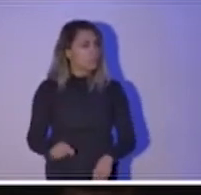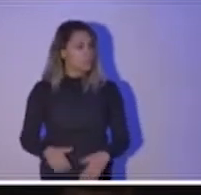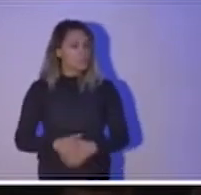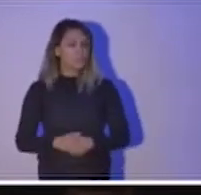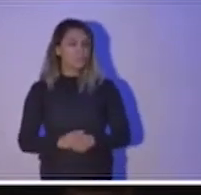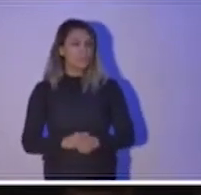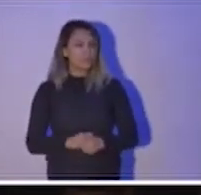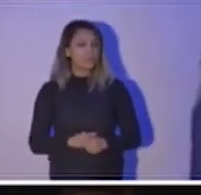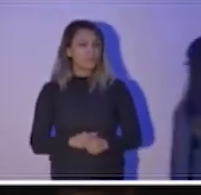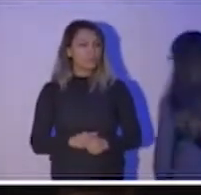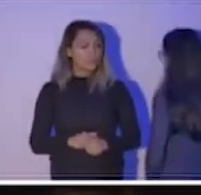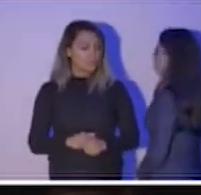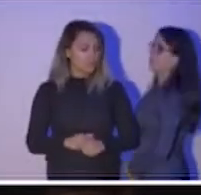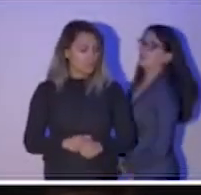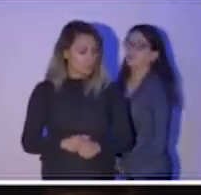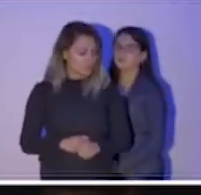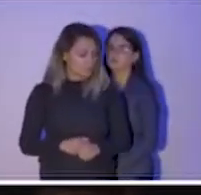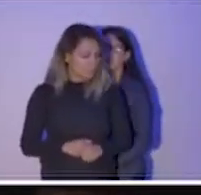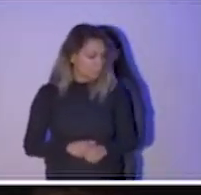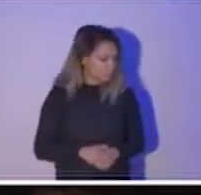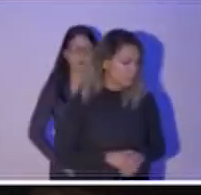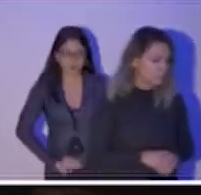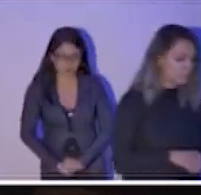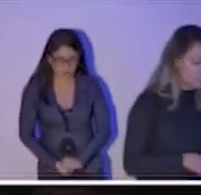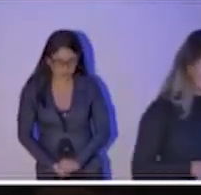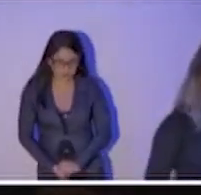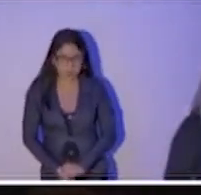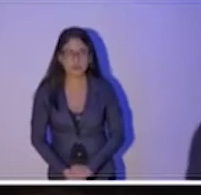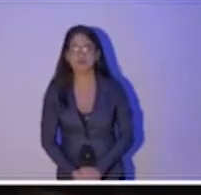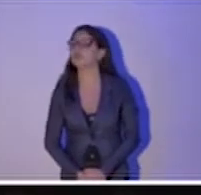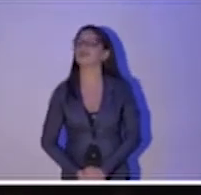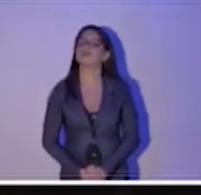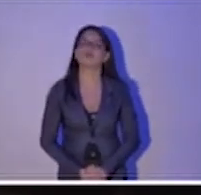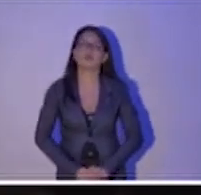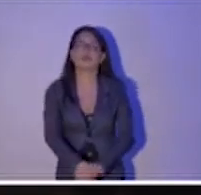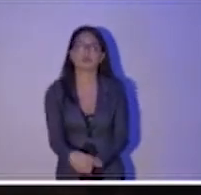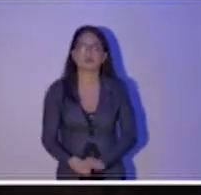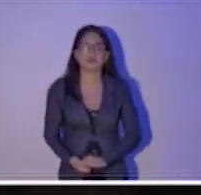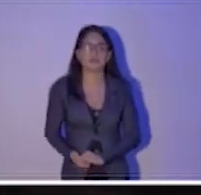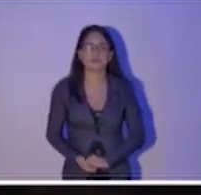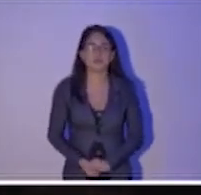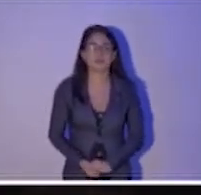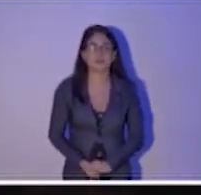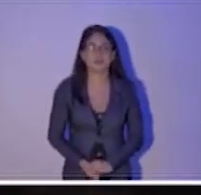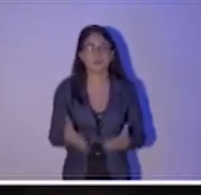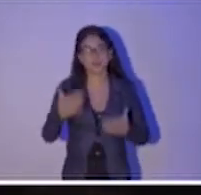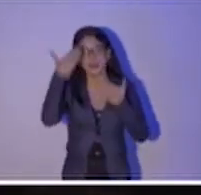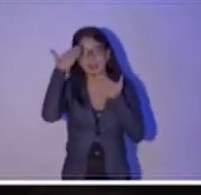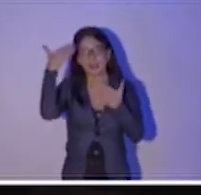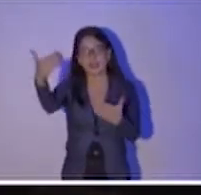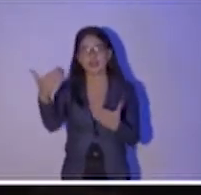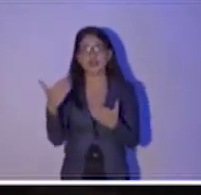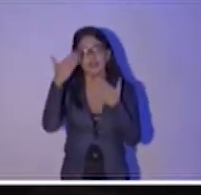Obrigada. E eu queria muito agradecer o desafio de estar aqui. Muito. Viu? Obrigada. A gente que agradece,